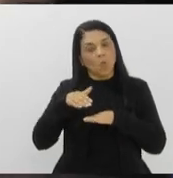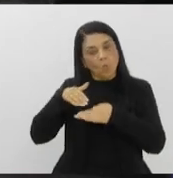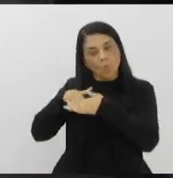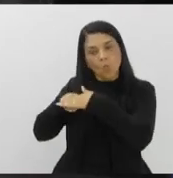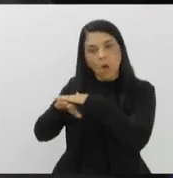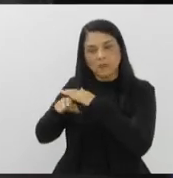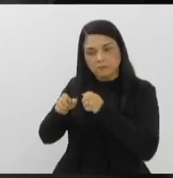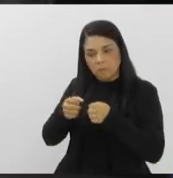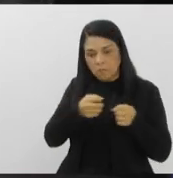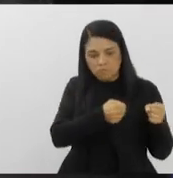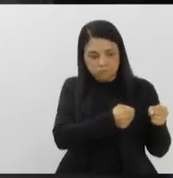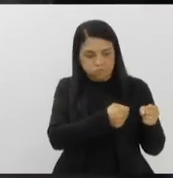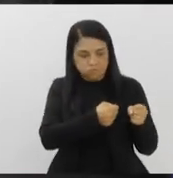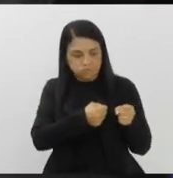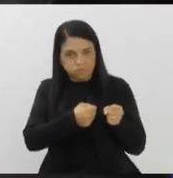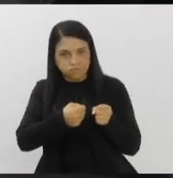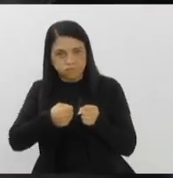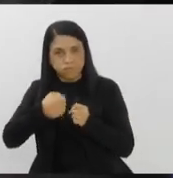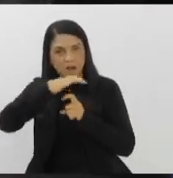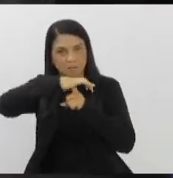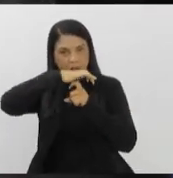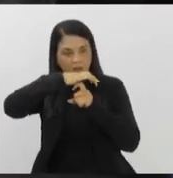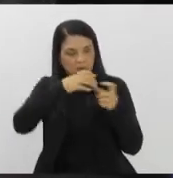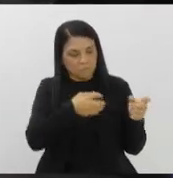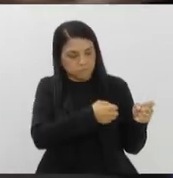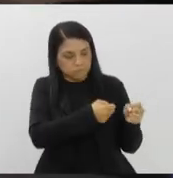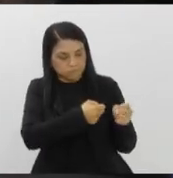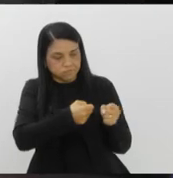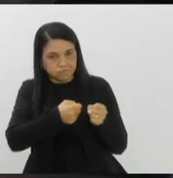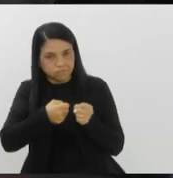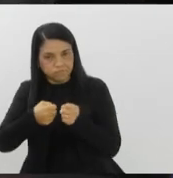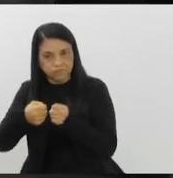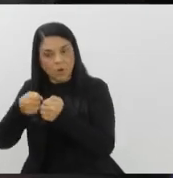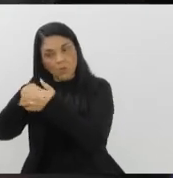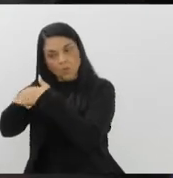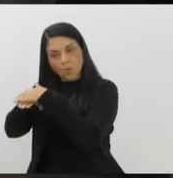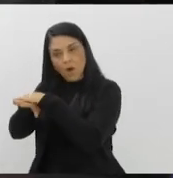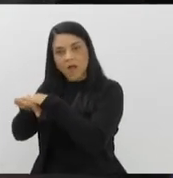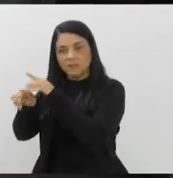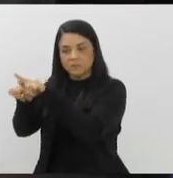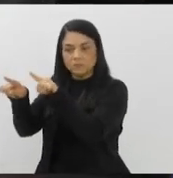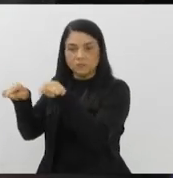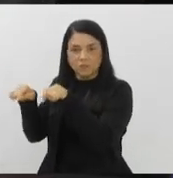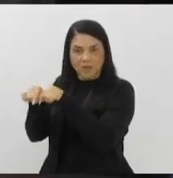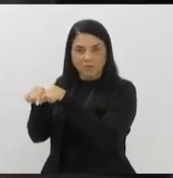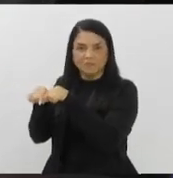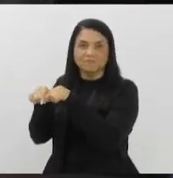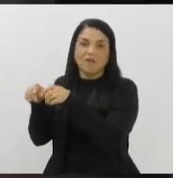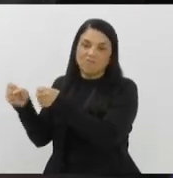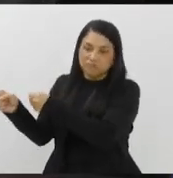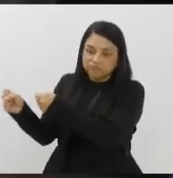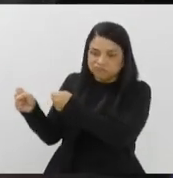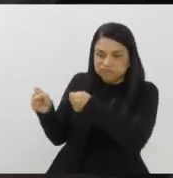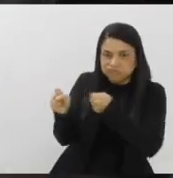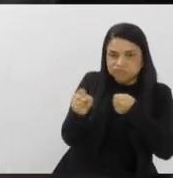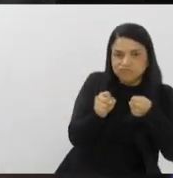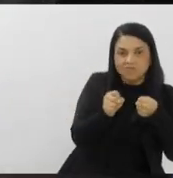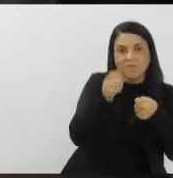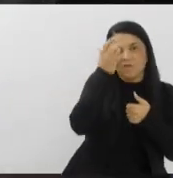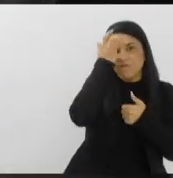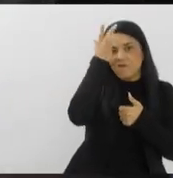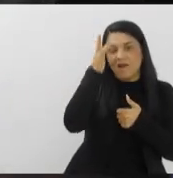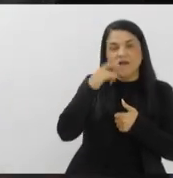aí puxa a barraca inteirinha para o local que é pertinho, volta com as barracas. Né? Eu achei sensacional essa ideia das